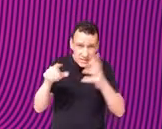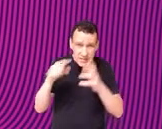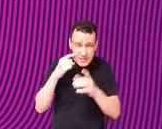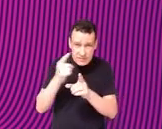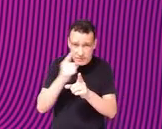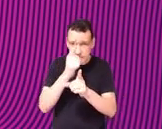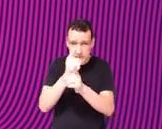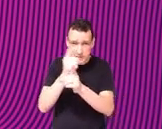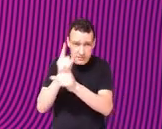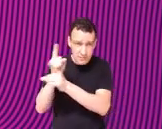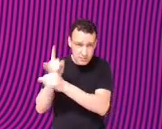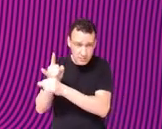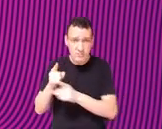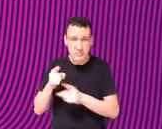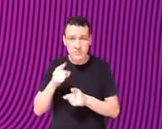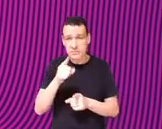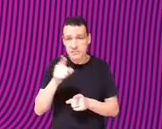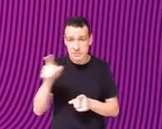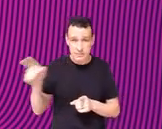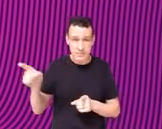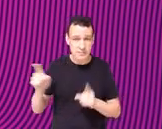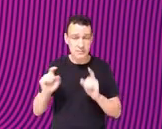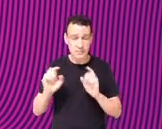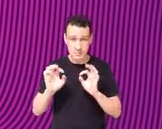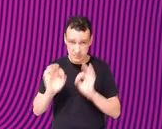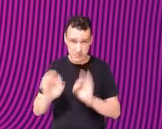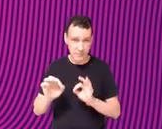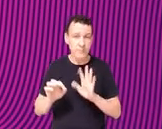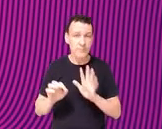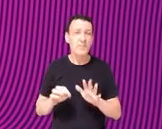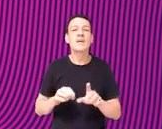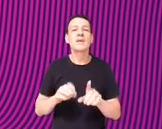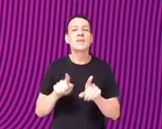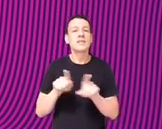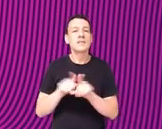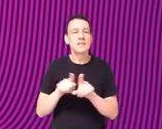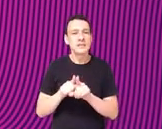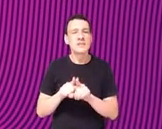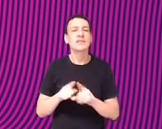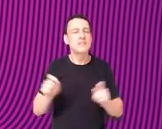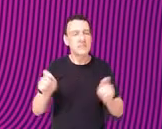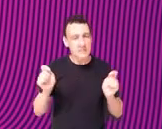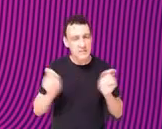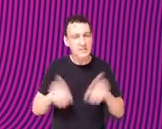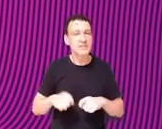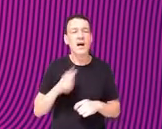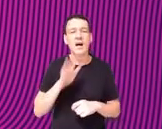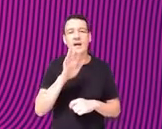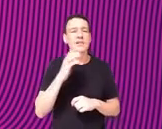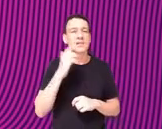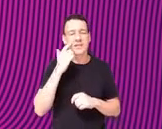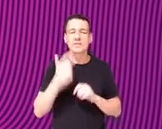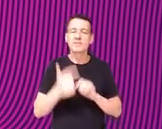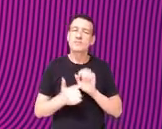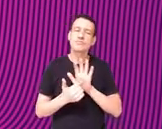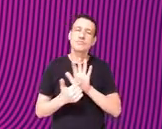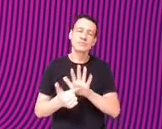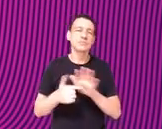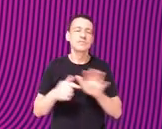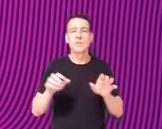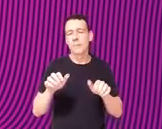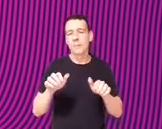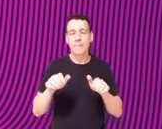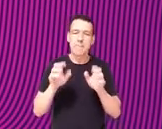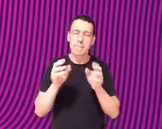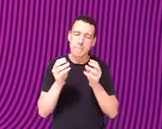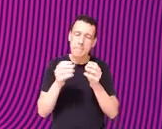global, e também providenciar um toolkit para implementação destas soluções. Um aspecto muito